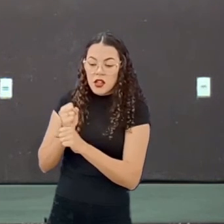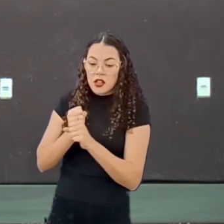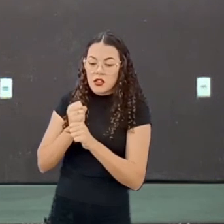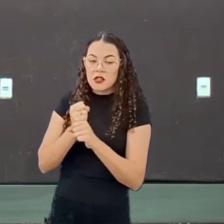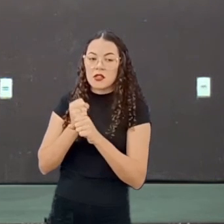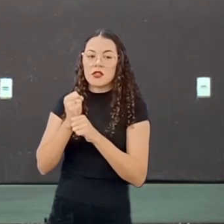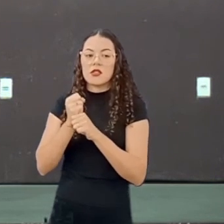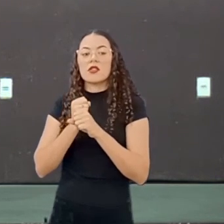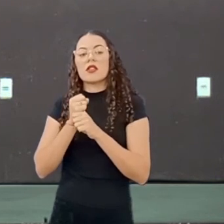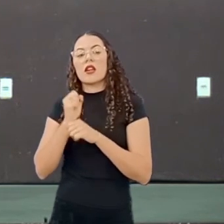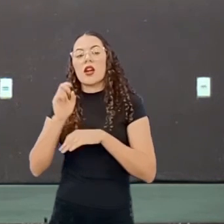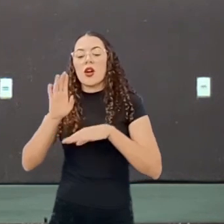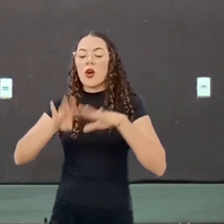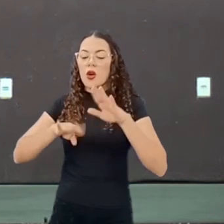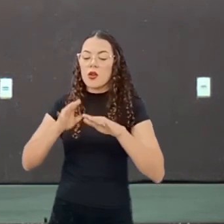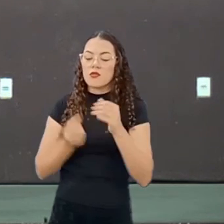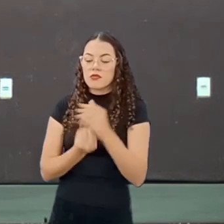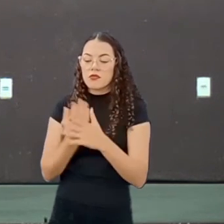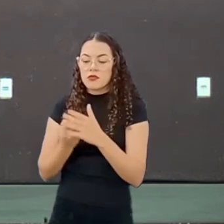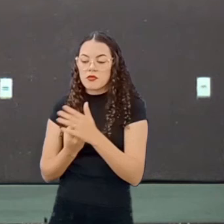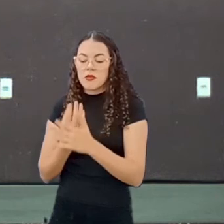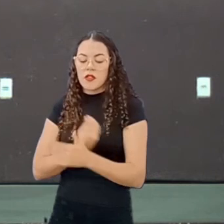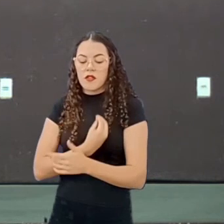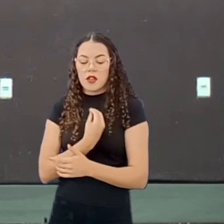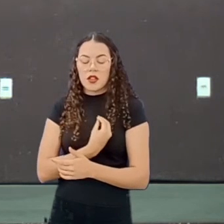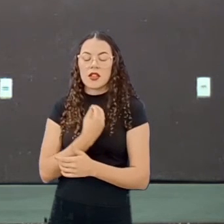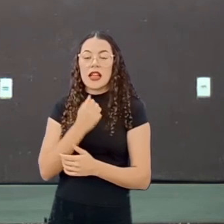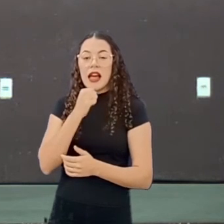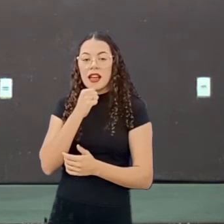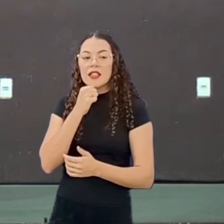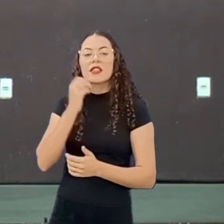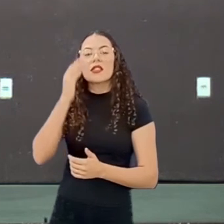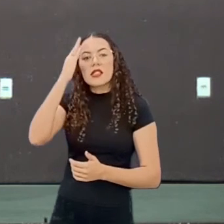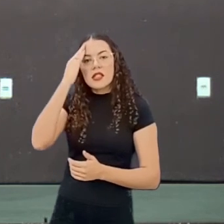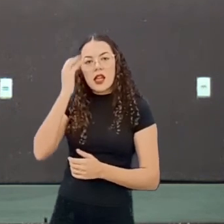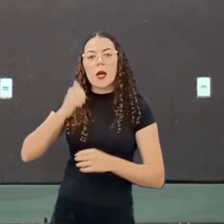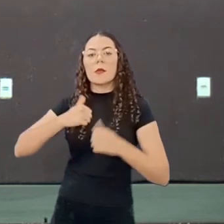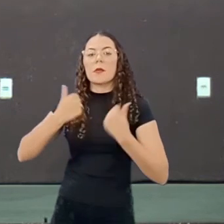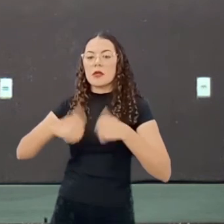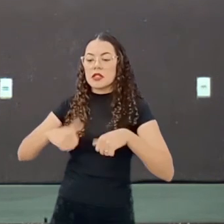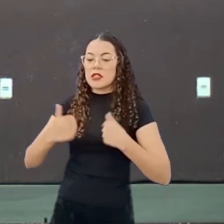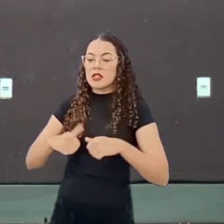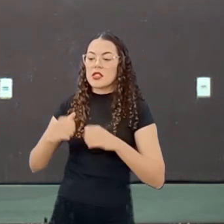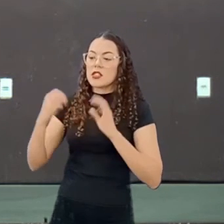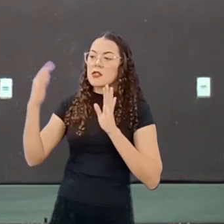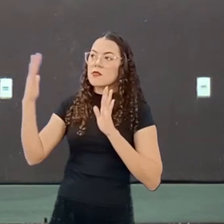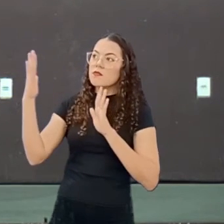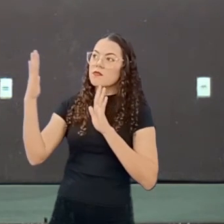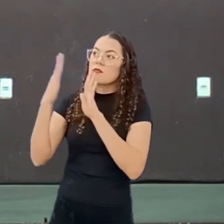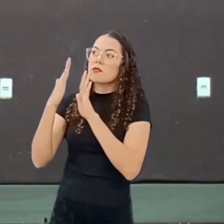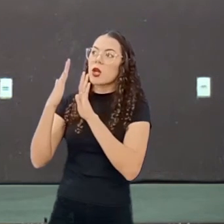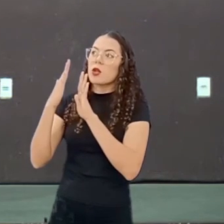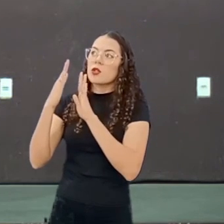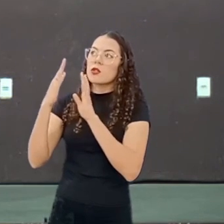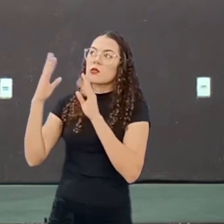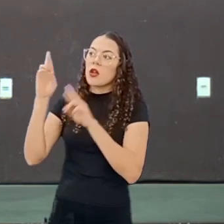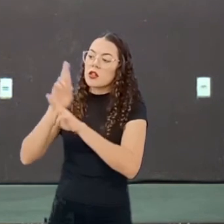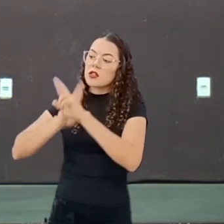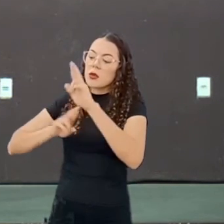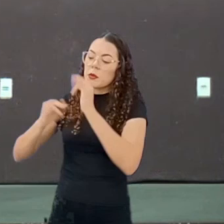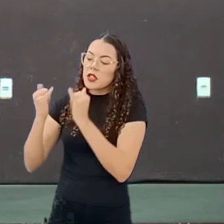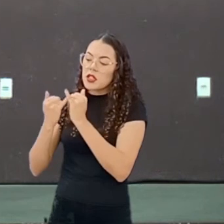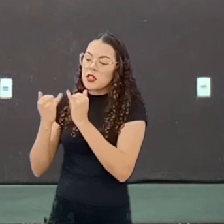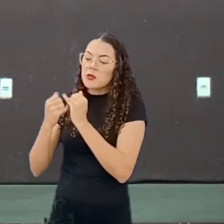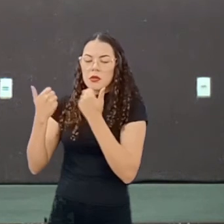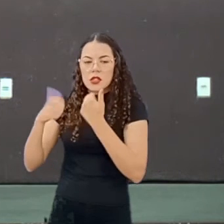depois de tantas coisas já vividas, ainda sabe que precisa estar mais próximo de Deus, mais próximo da